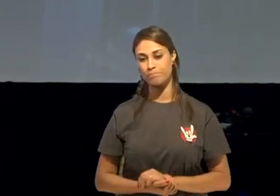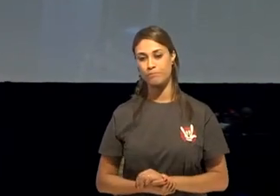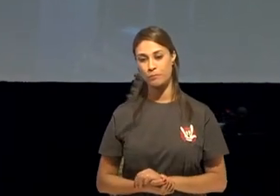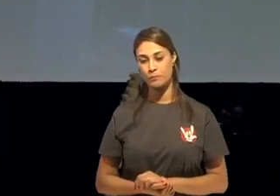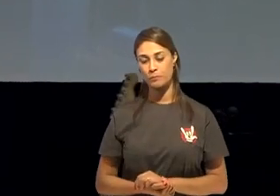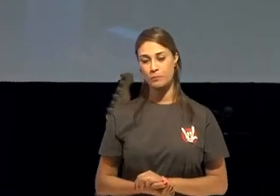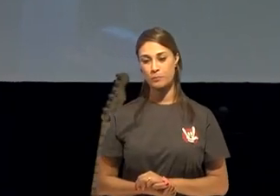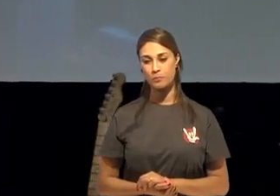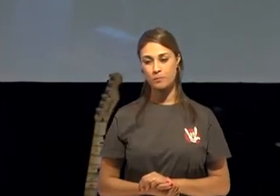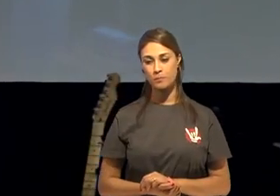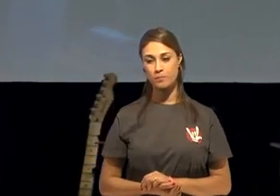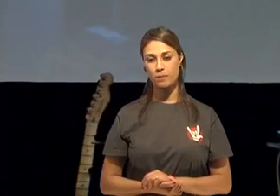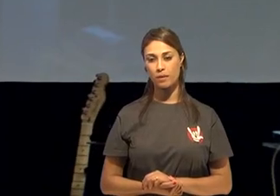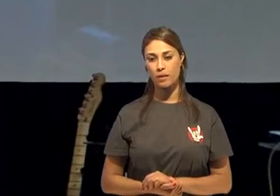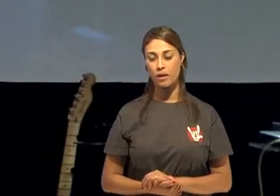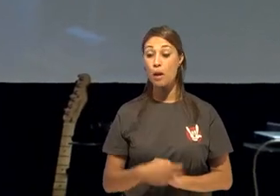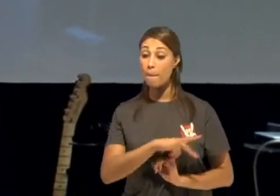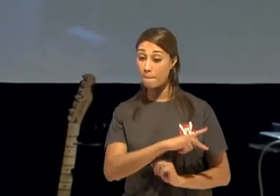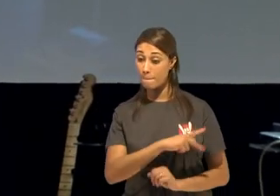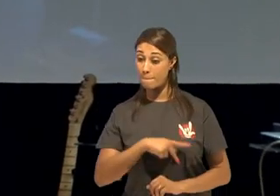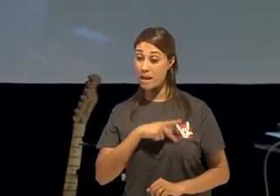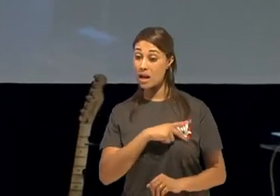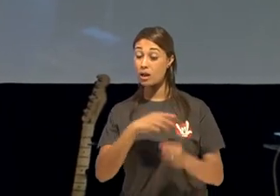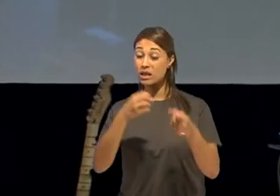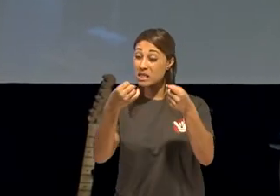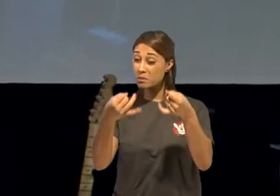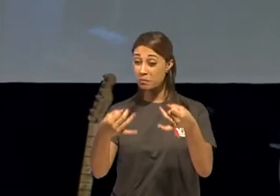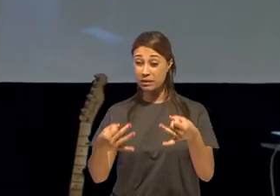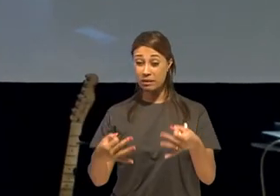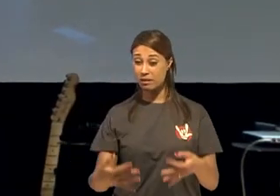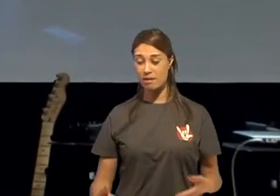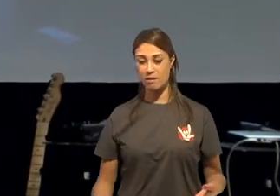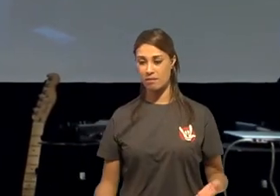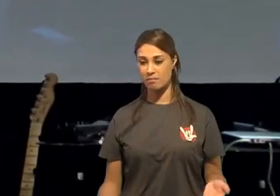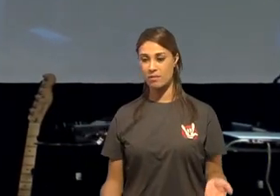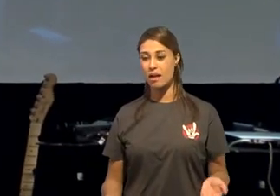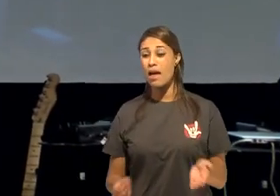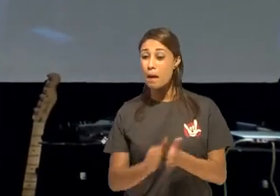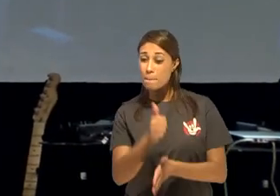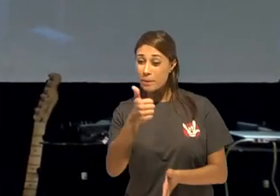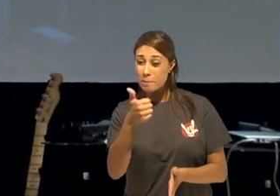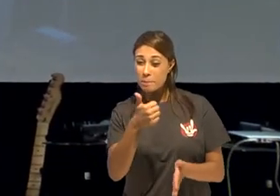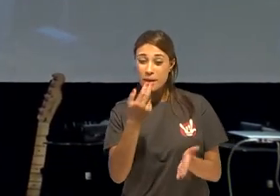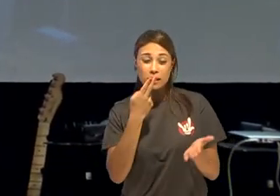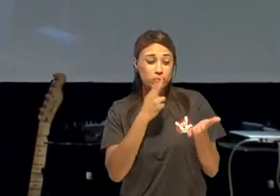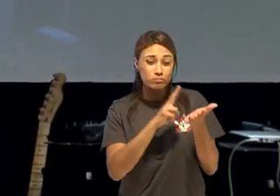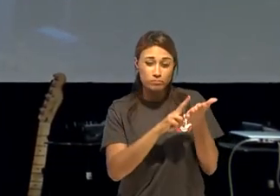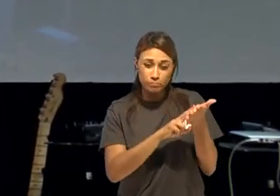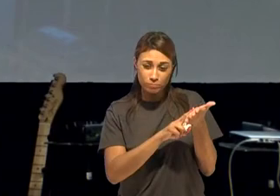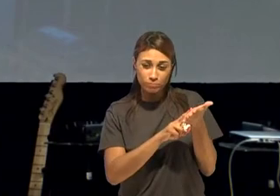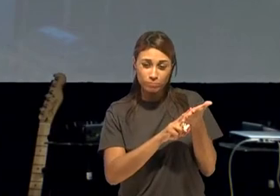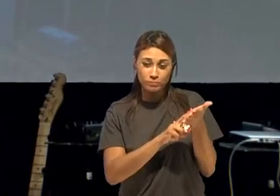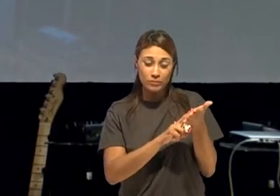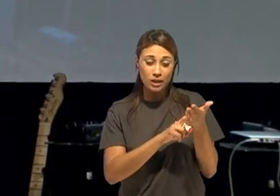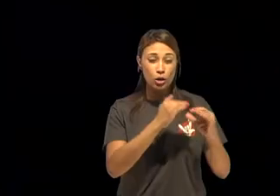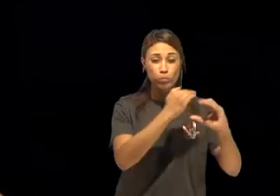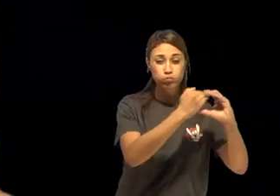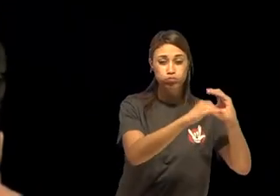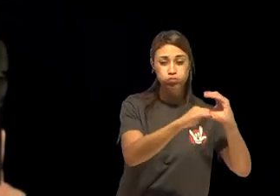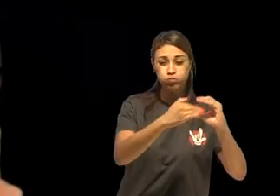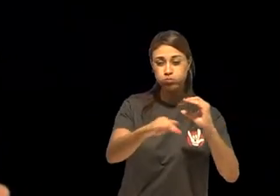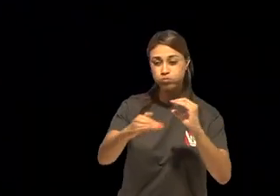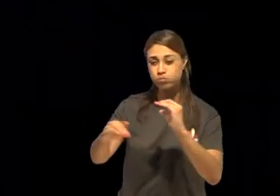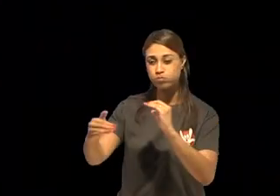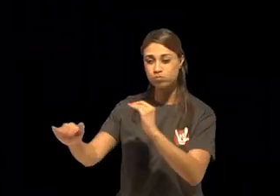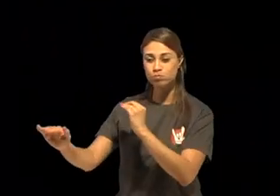que ele envia. Lógico que na Bíblia está lá escrito Romanos, a primeira, mas a primeira carta que Paulo envia é para a